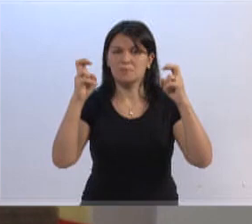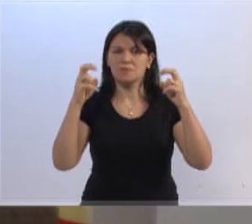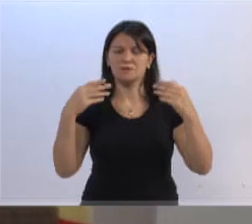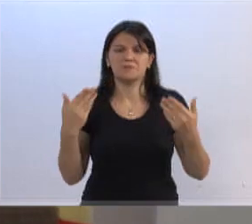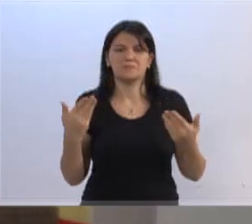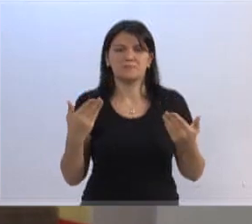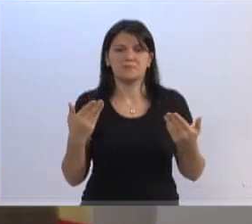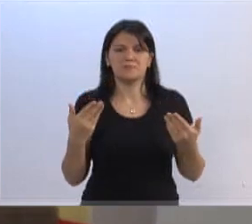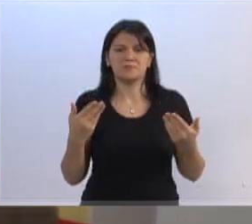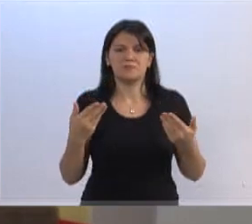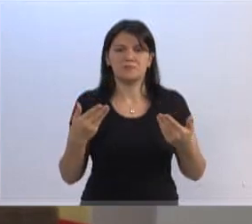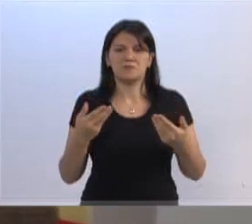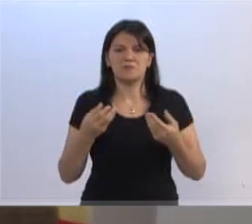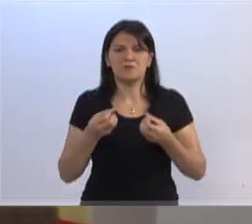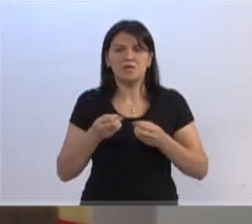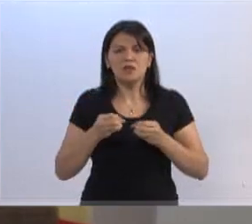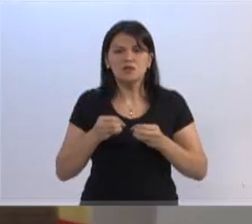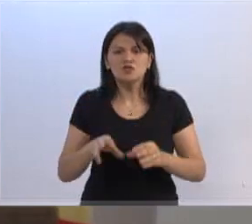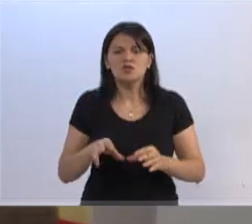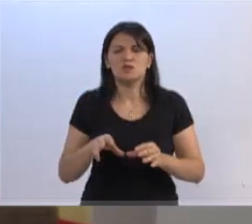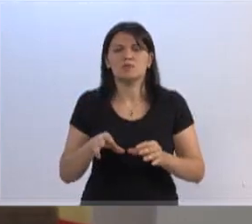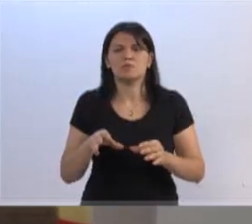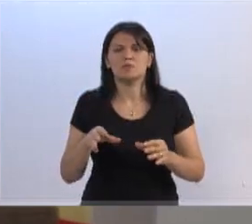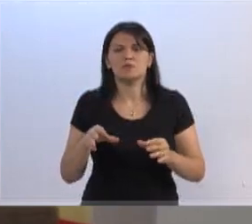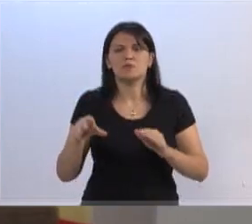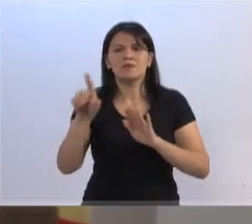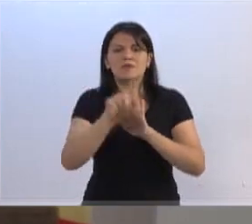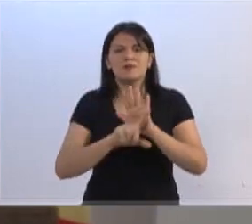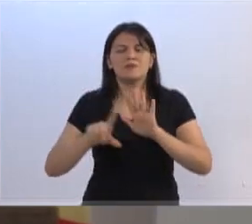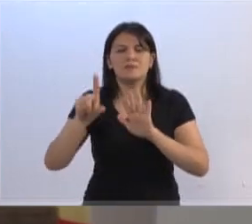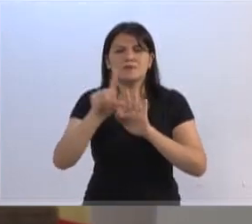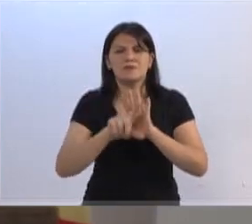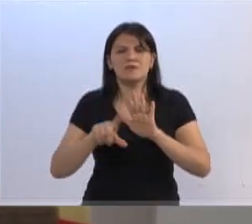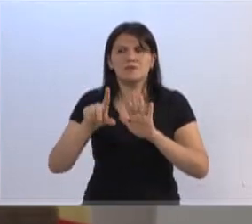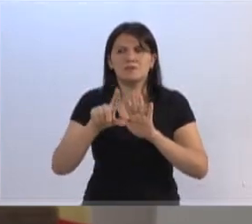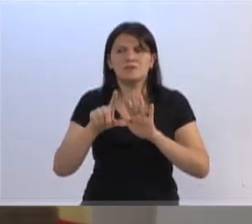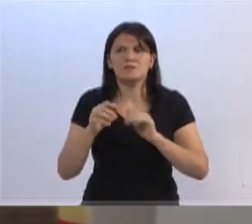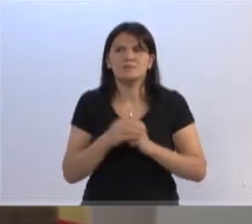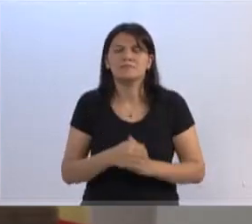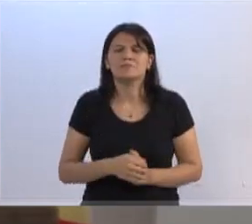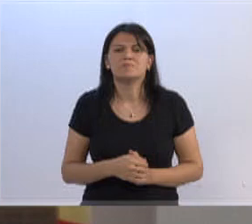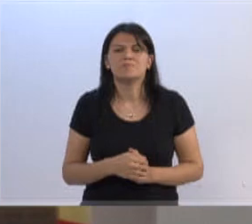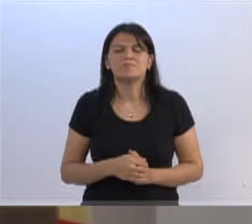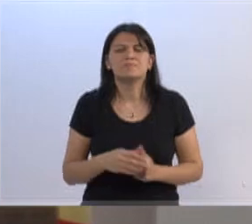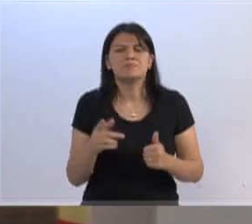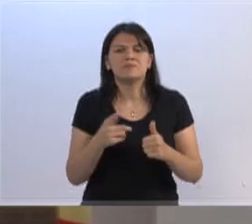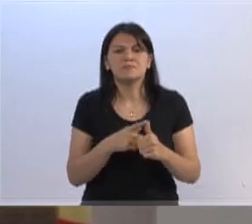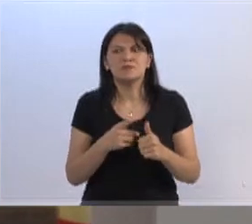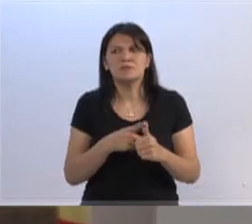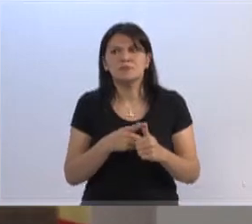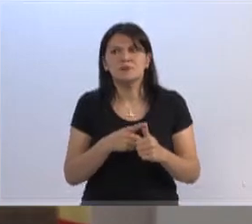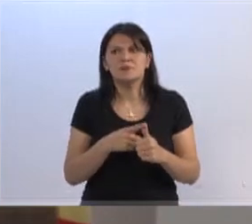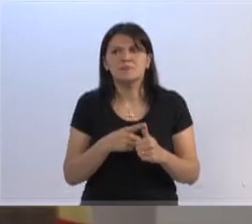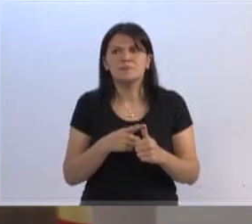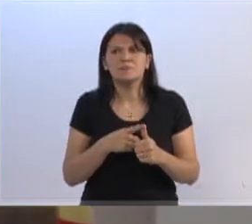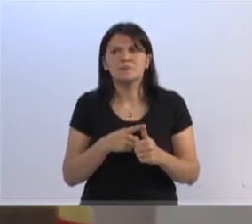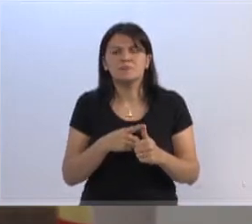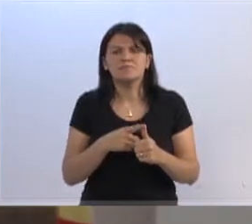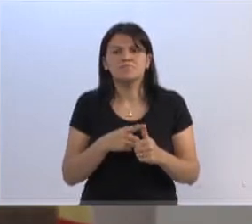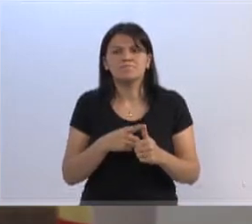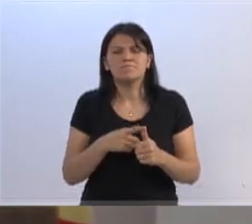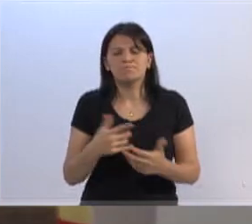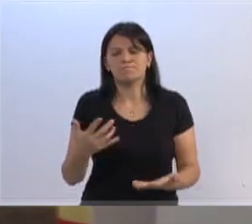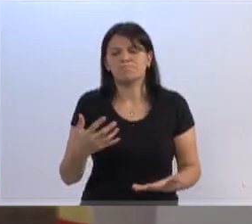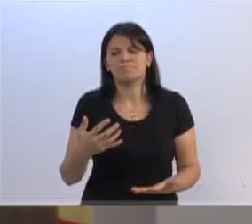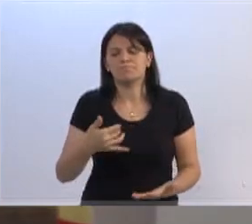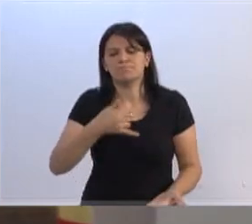é a sobra dos recursos do Legislativo. Esse é o tema. Primeira questão é lamentar